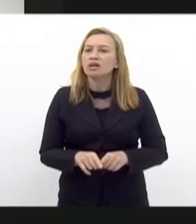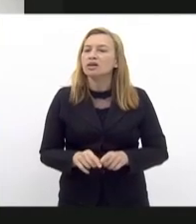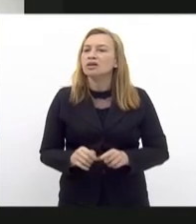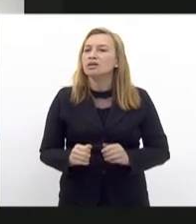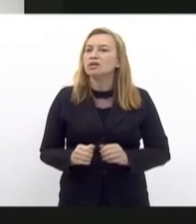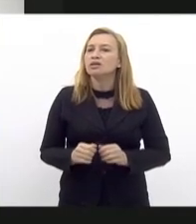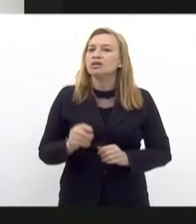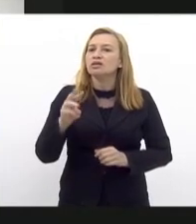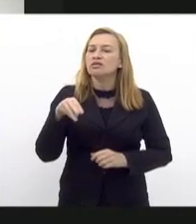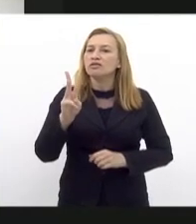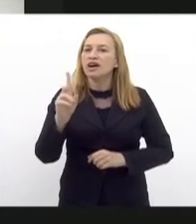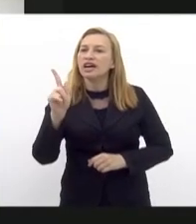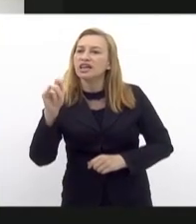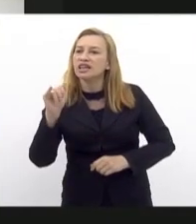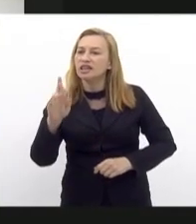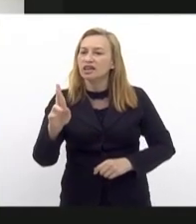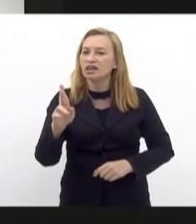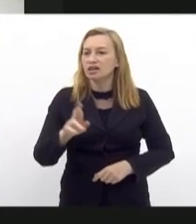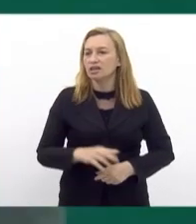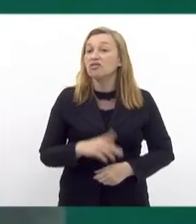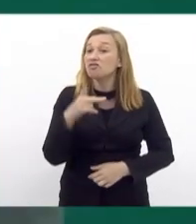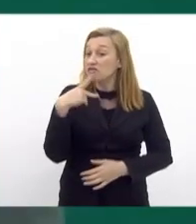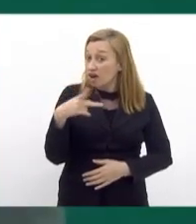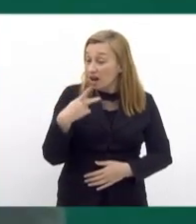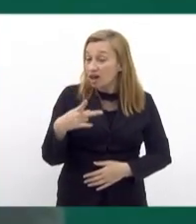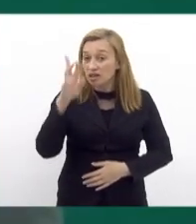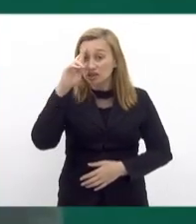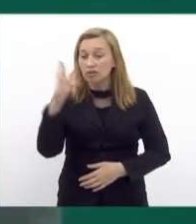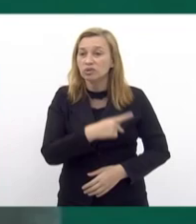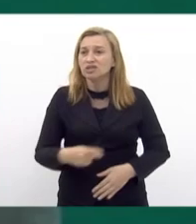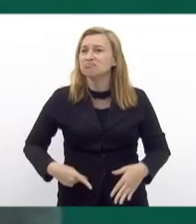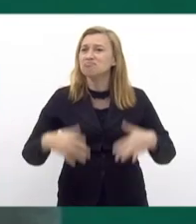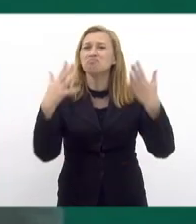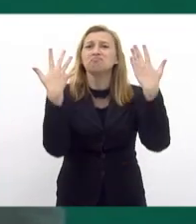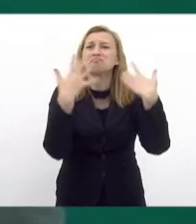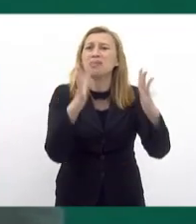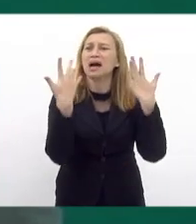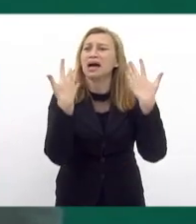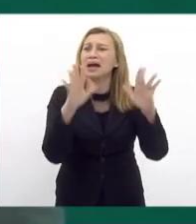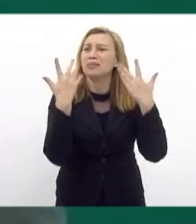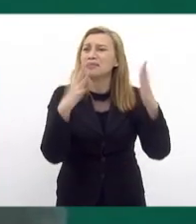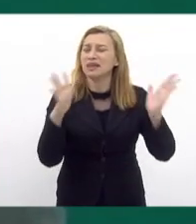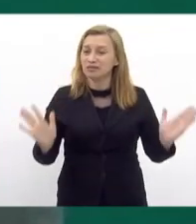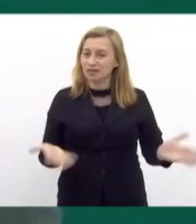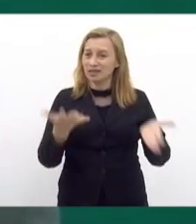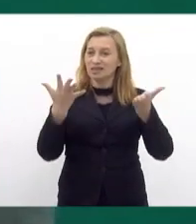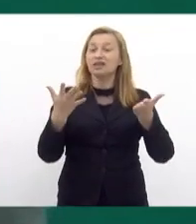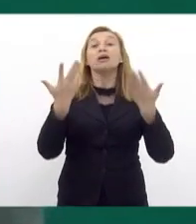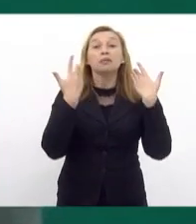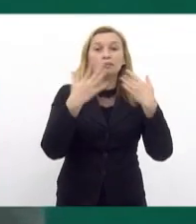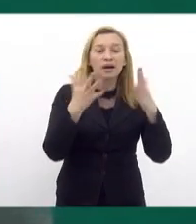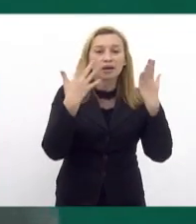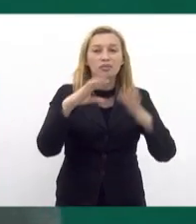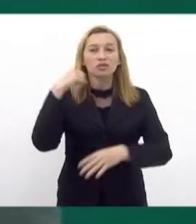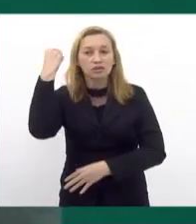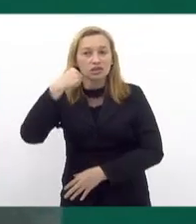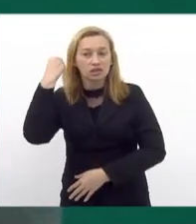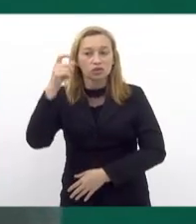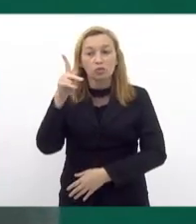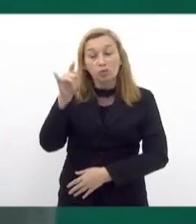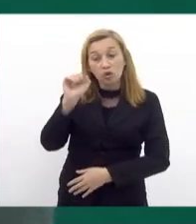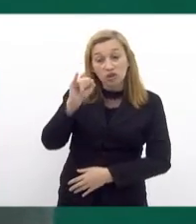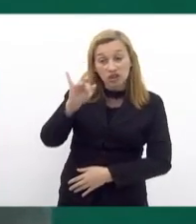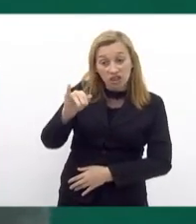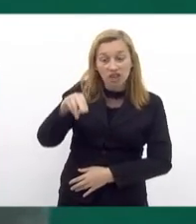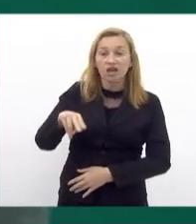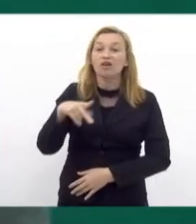e o Wagner Vitor. Dizer, presidente, parabéns pela iniciativa, parabéns, como o senador Portinho falou. Não é